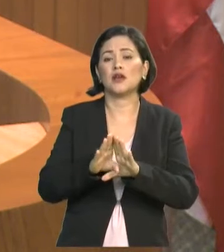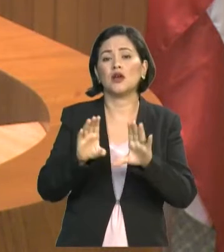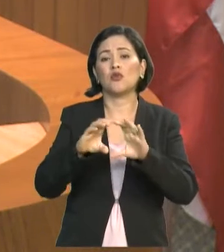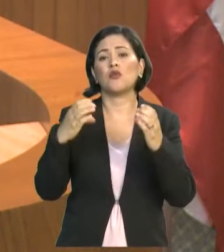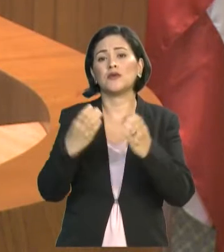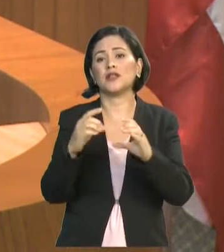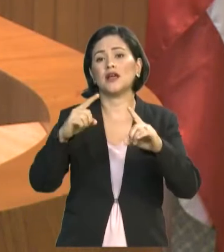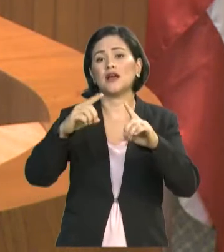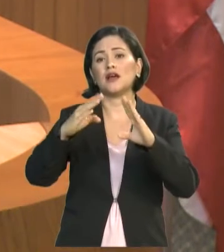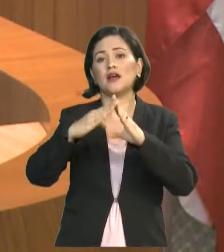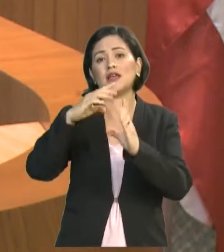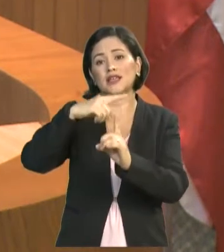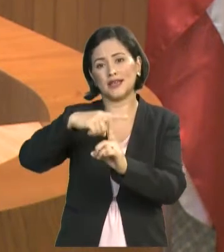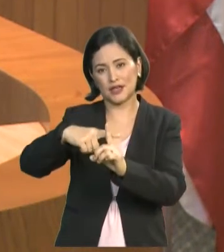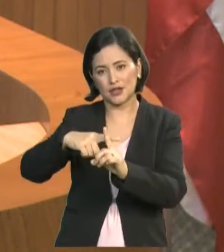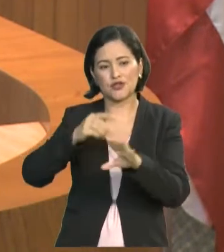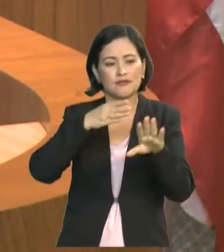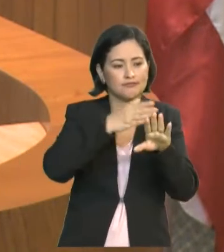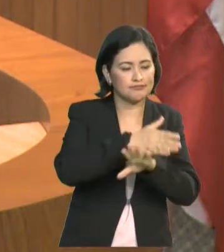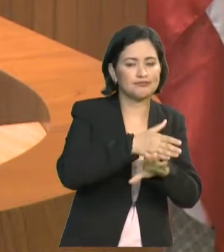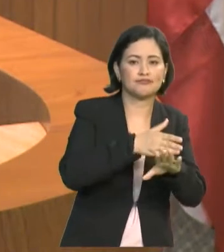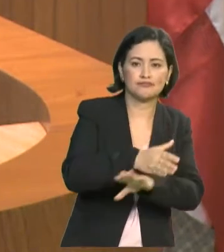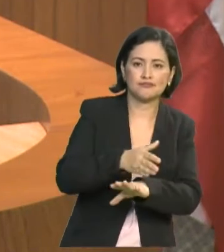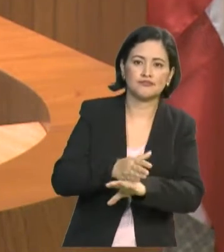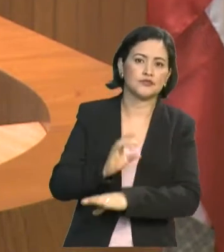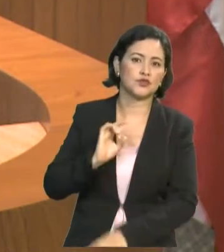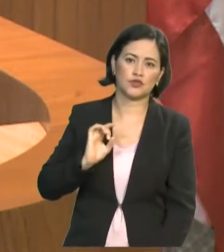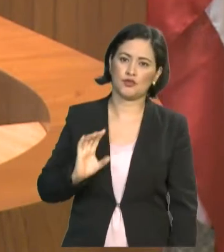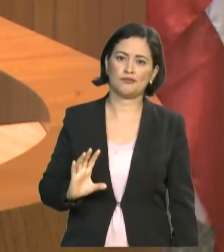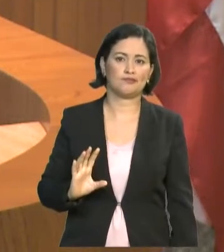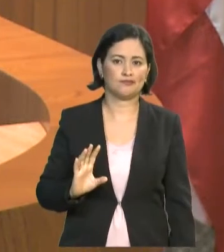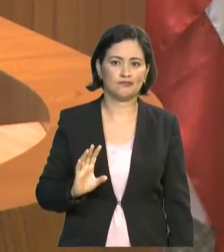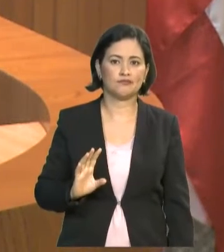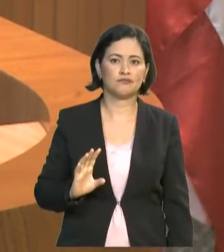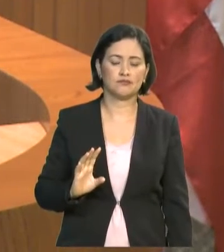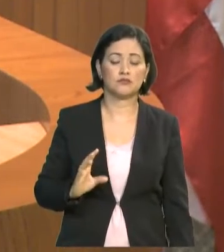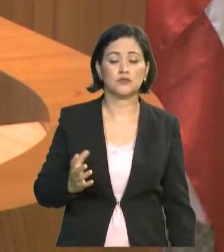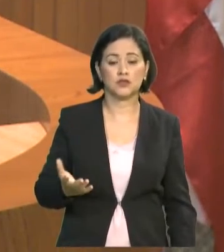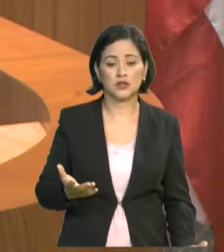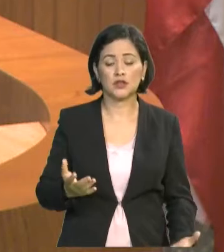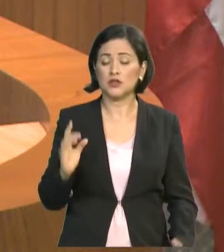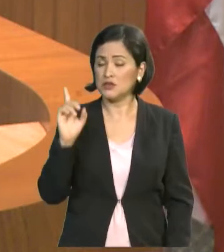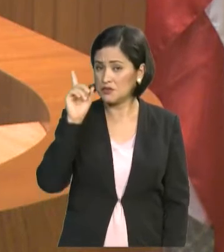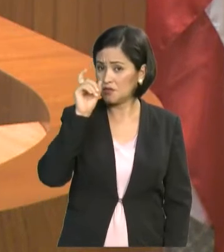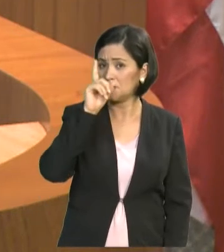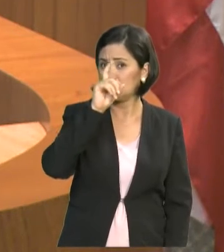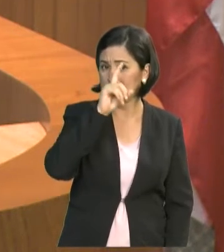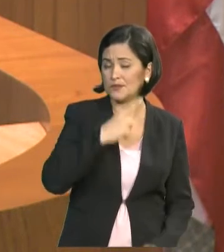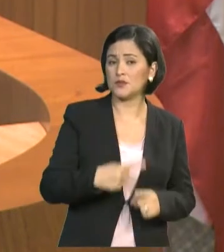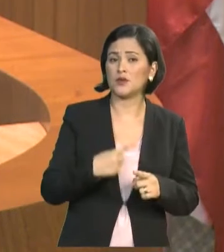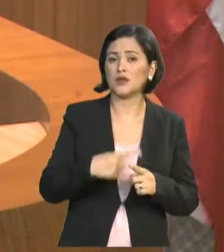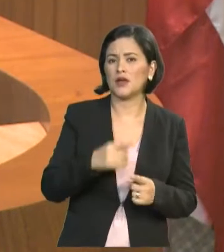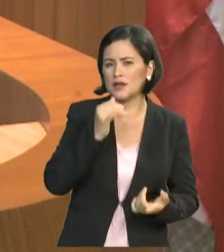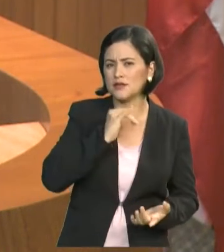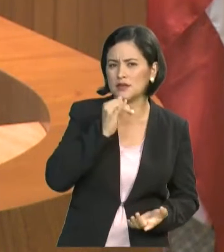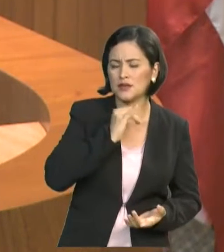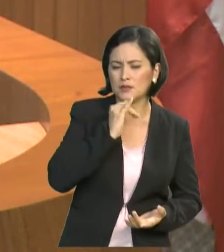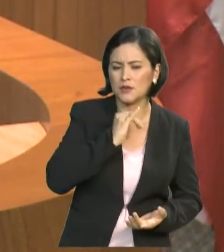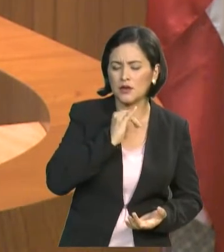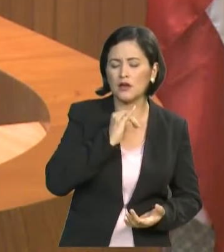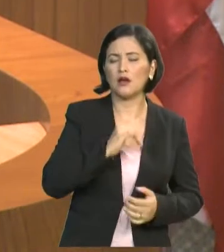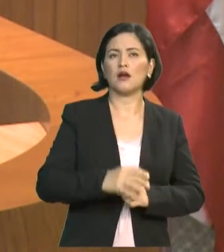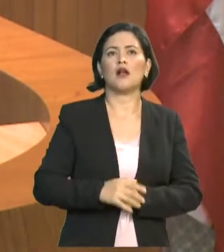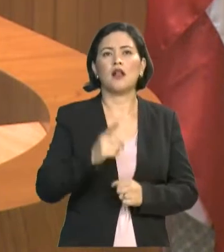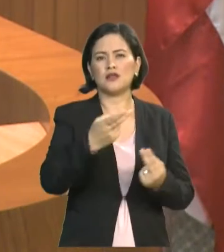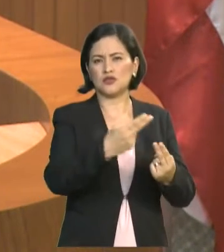Isso, professora Socorro, vem dificultando demais também, porque, a exemplo do polo que tem em Timon, algumas são transferidas